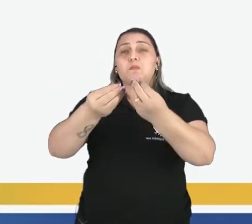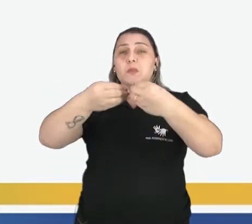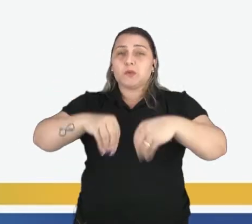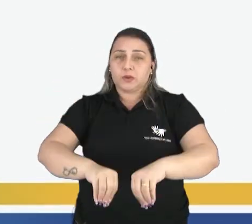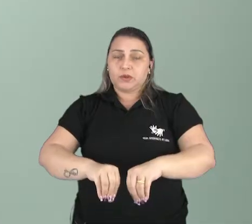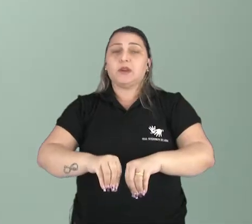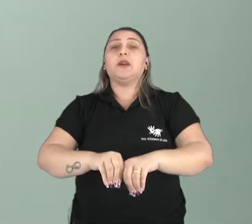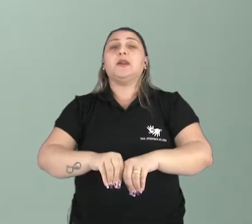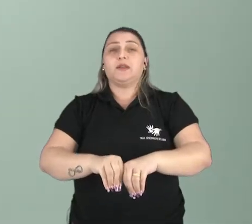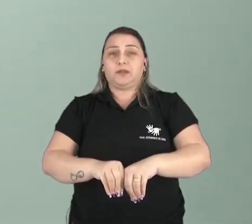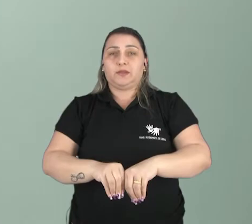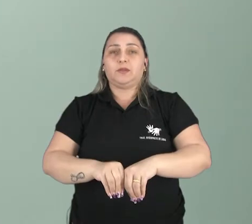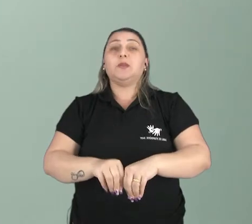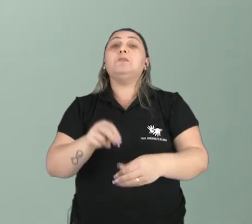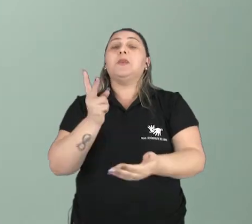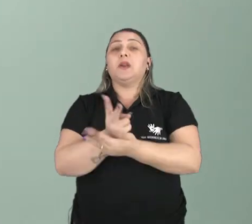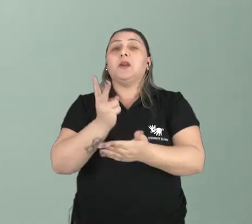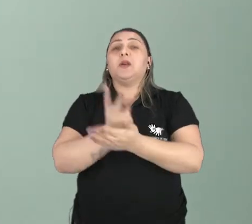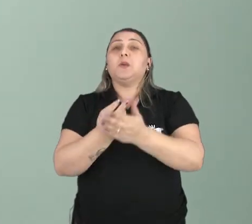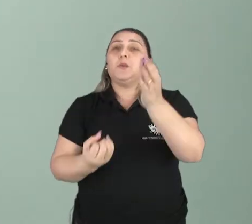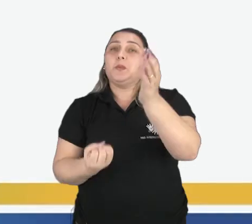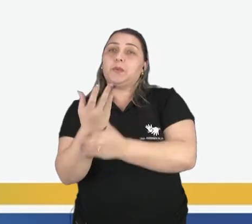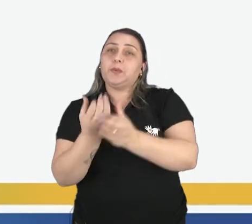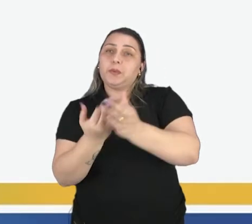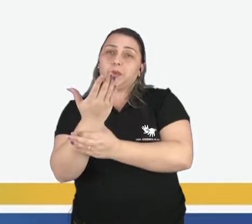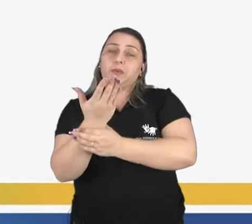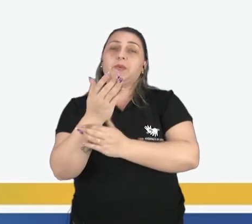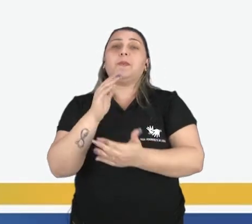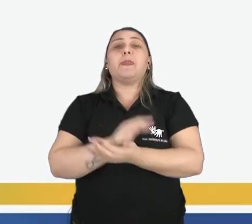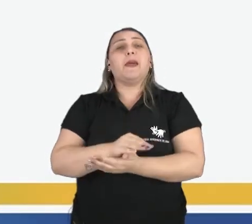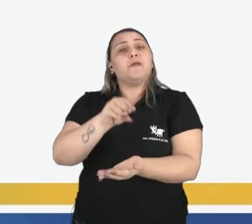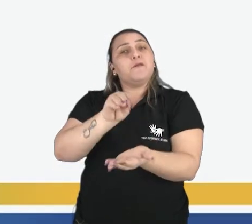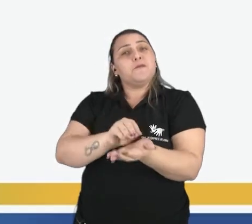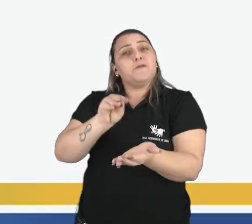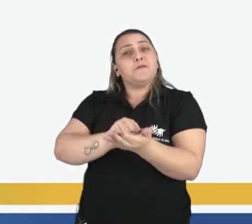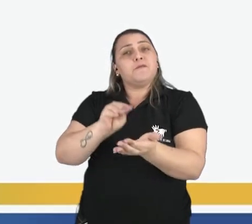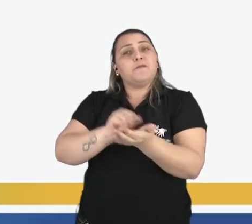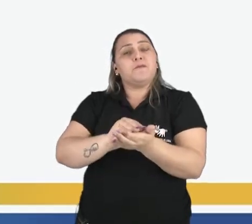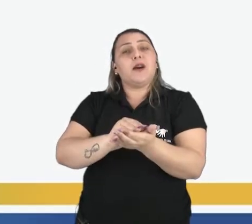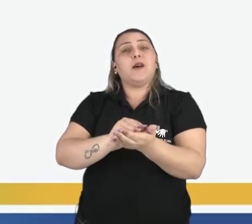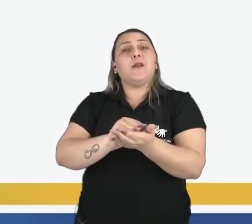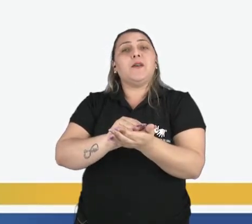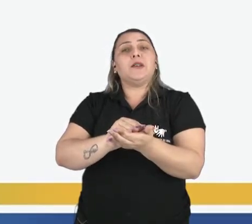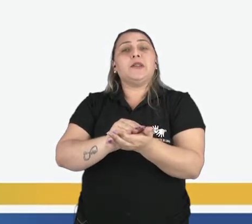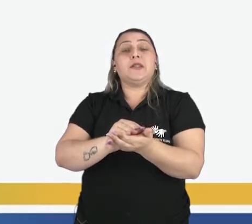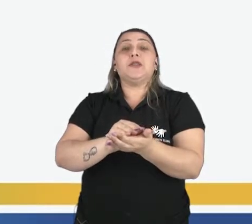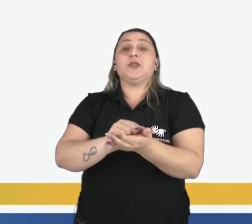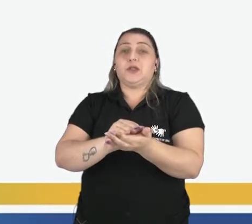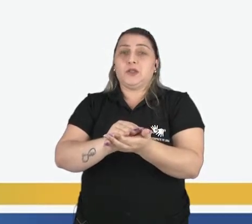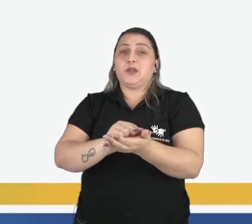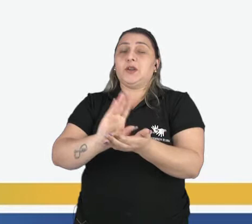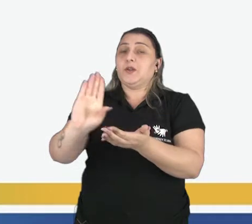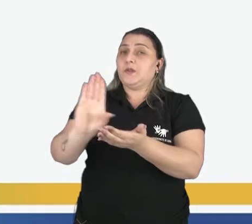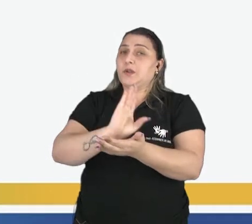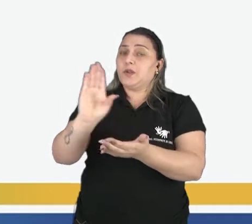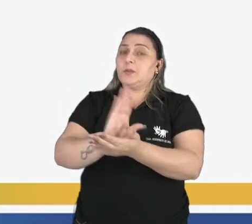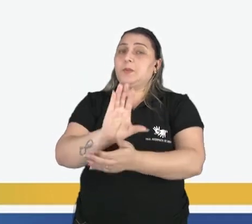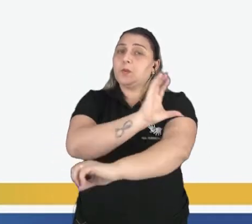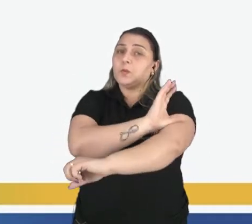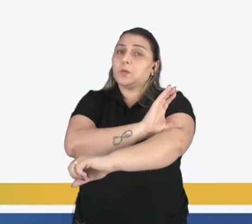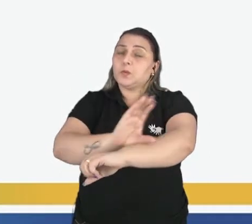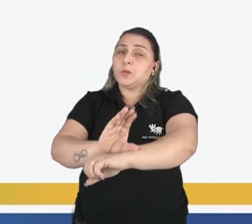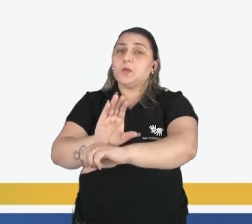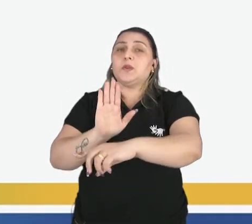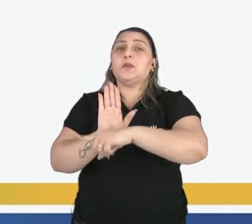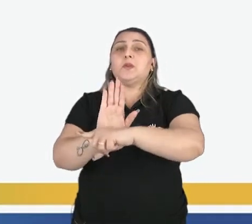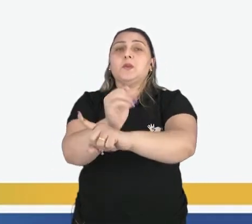que detêm os meios de produção. E aí a falta de investimentos nas áreas sociais, em cultura, em